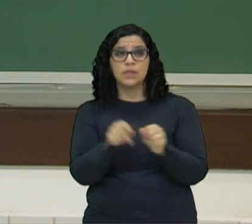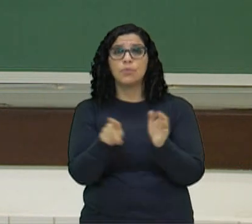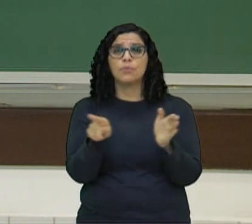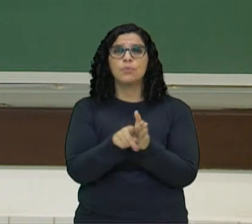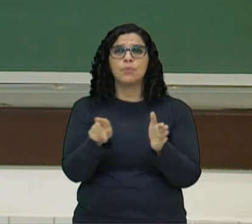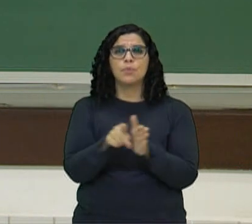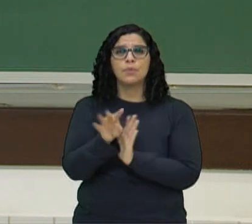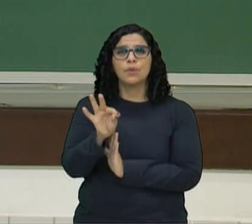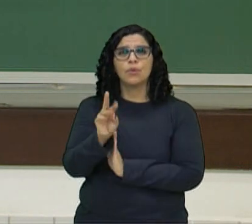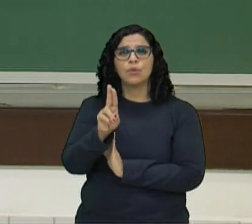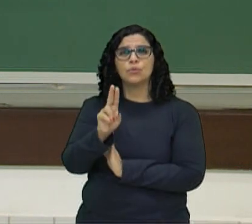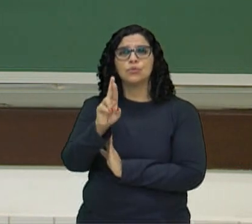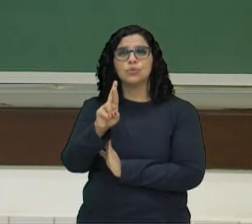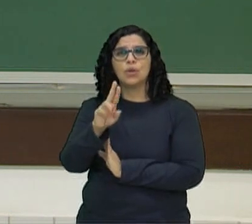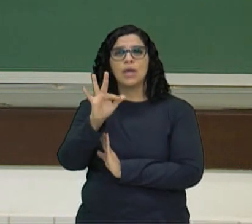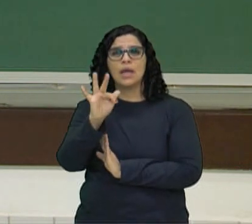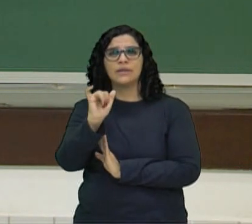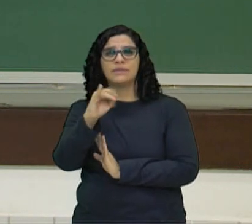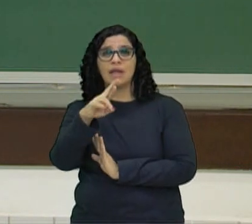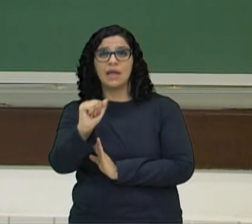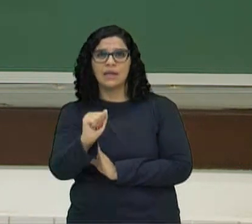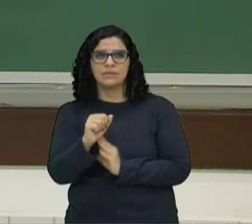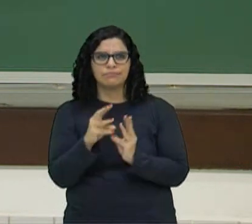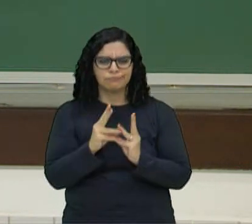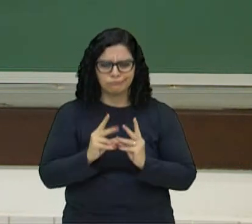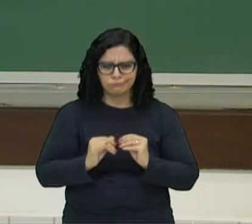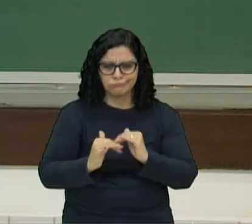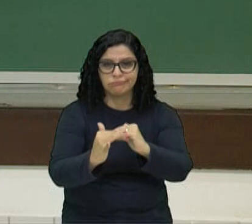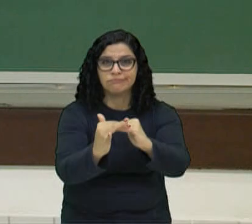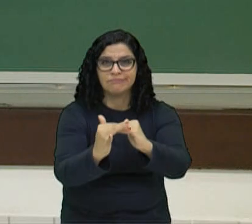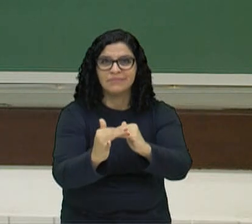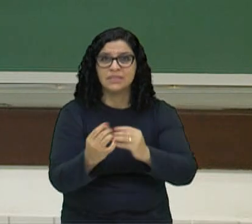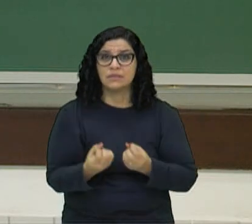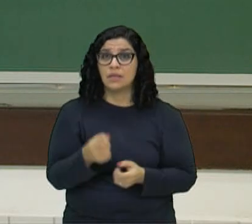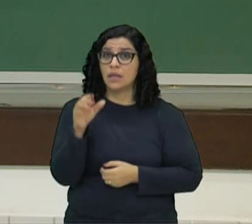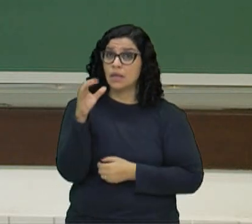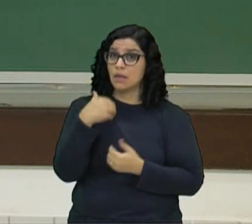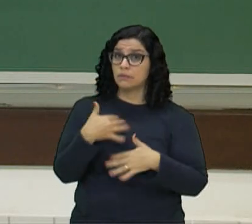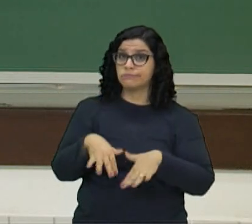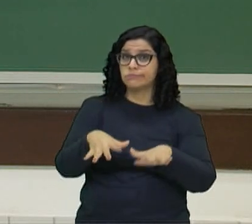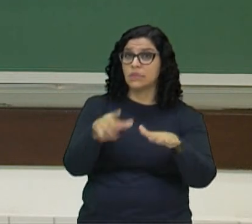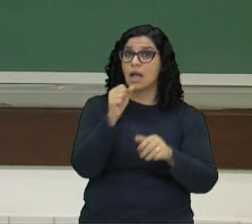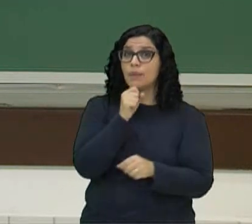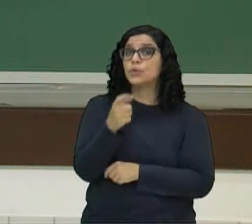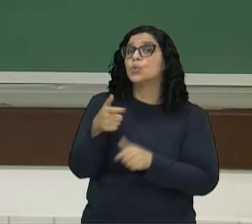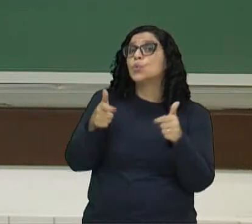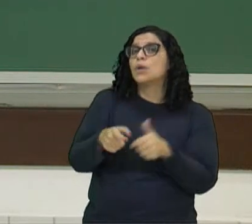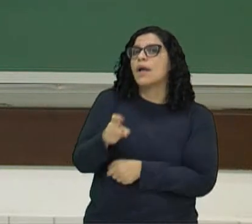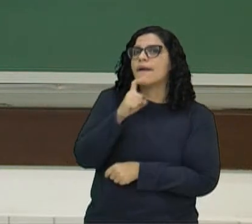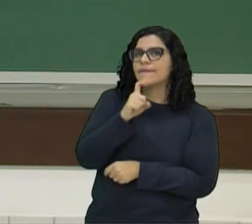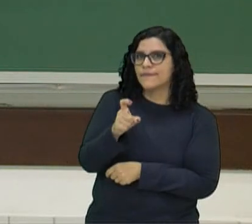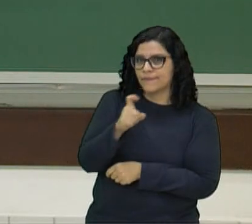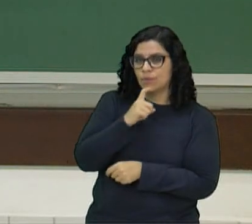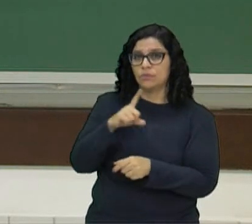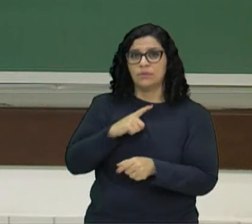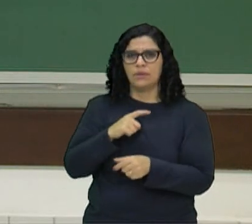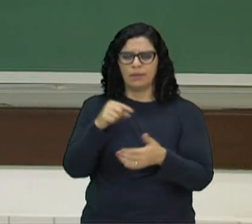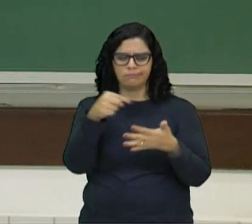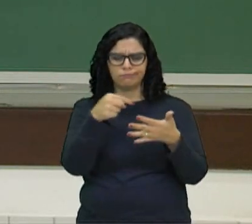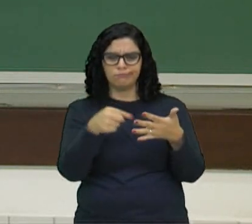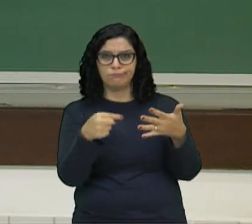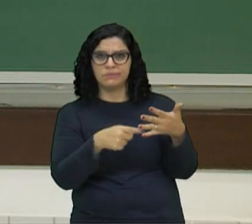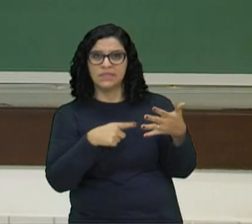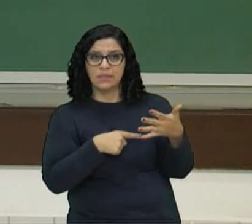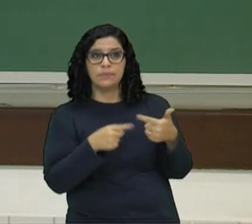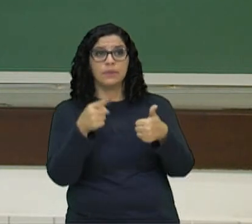de turfeiras. Turfeira é um tipo de musgo, ele tem um crescimento bom em ambientes gelados e tem várias opções.